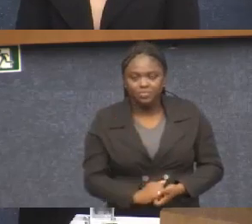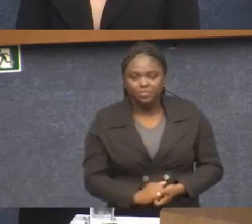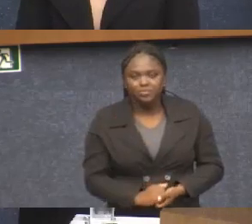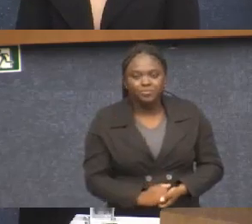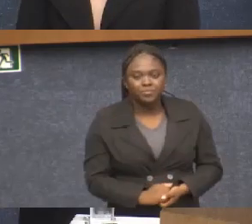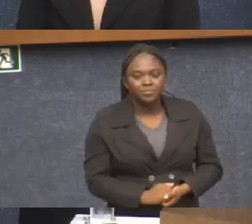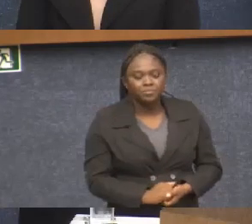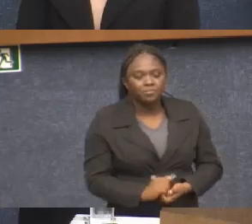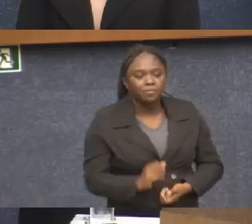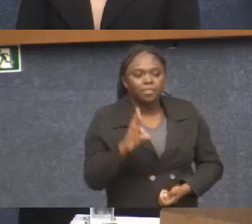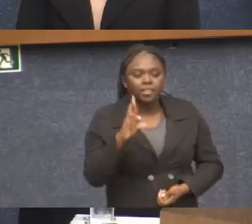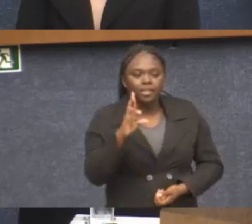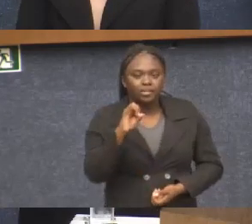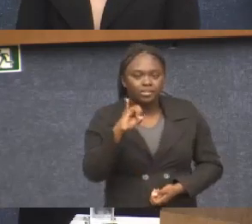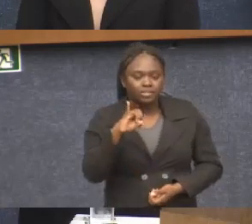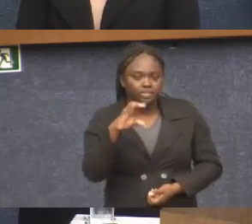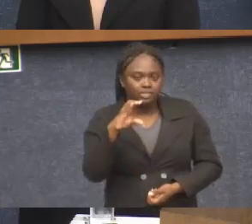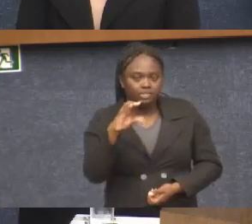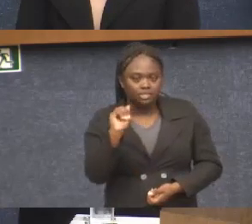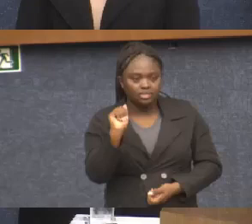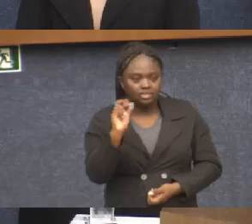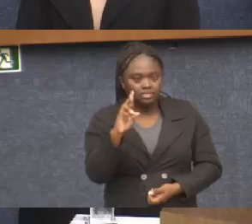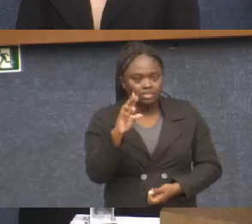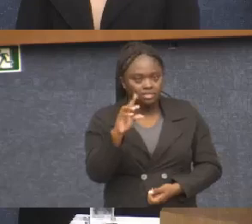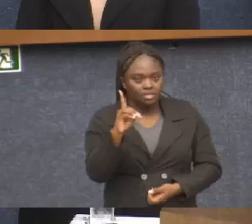Ricardo Luiz Magalhães Santos.